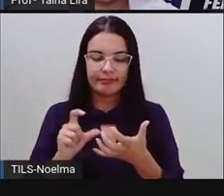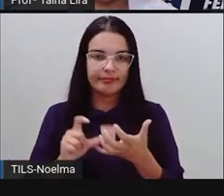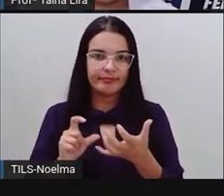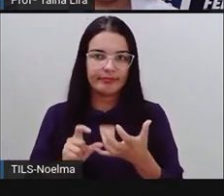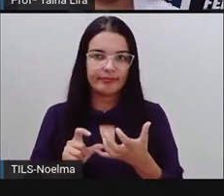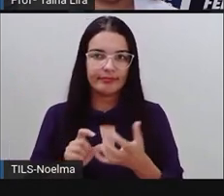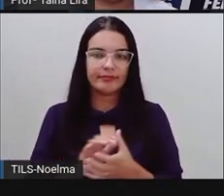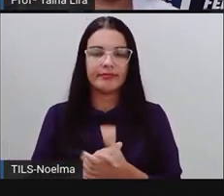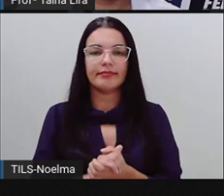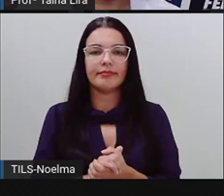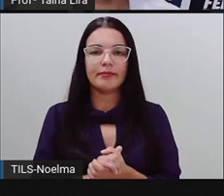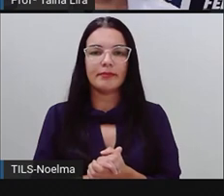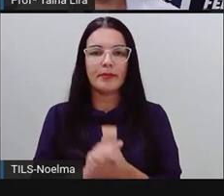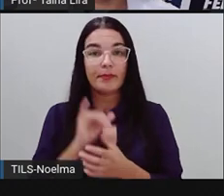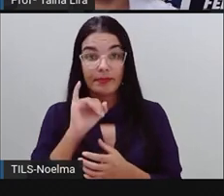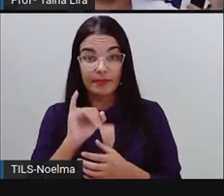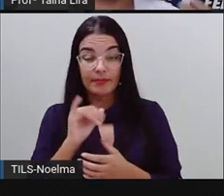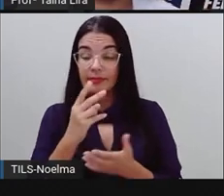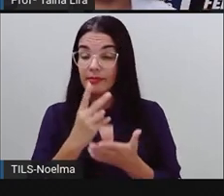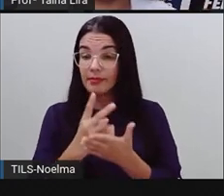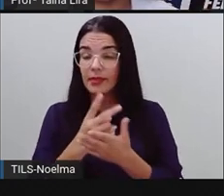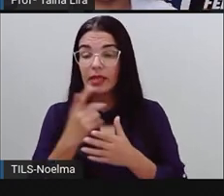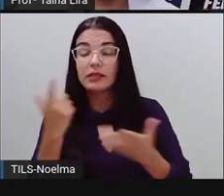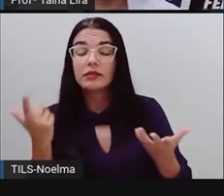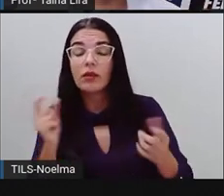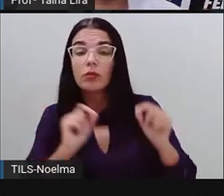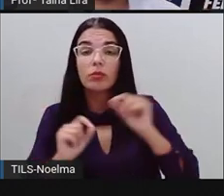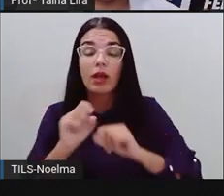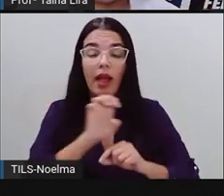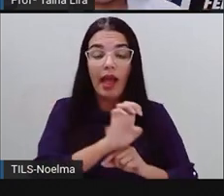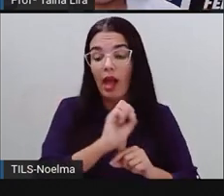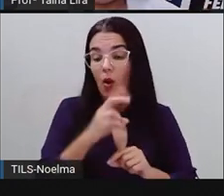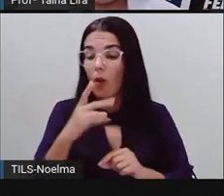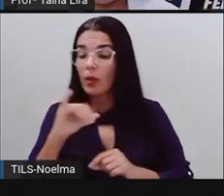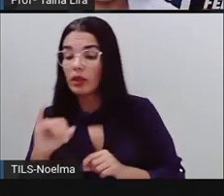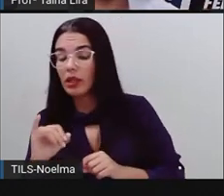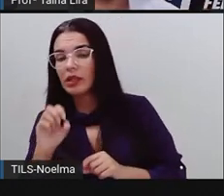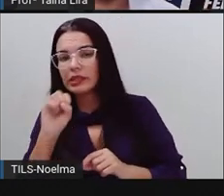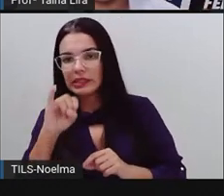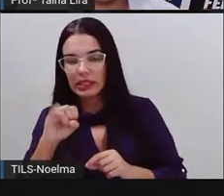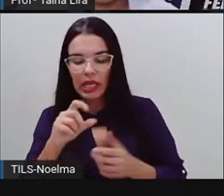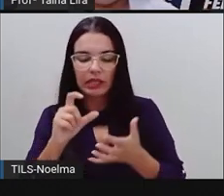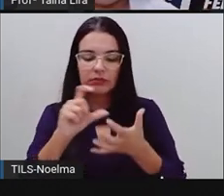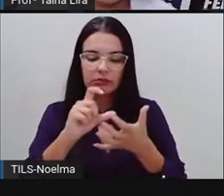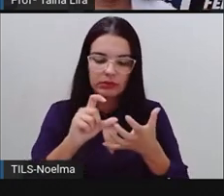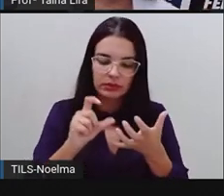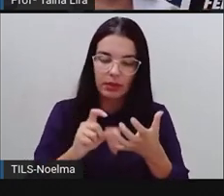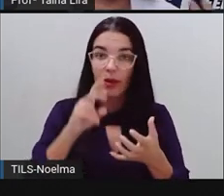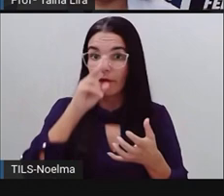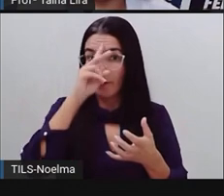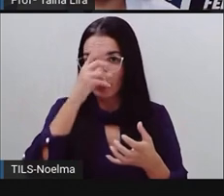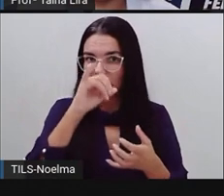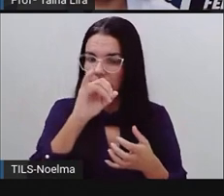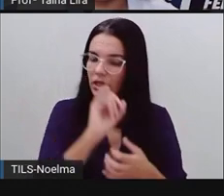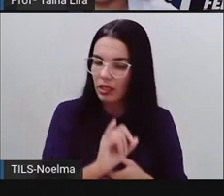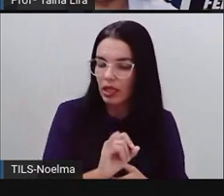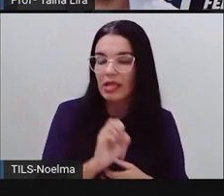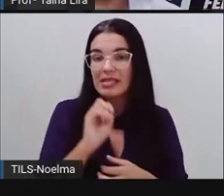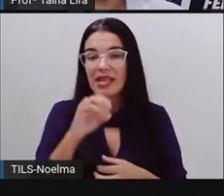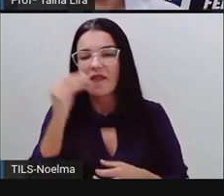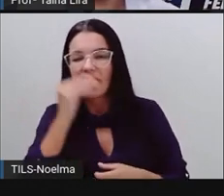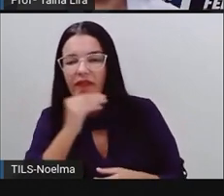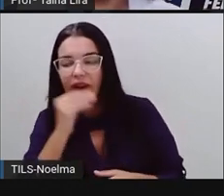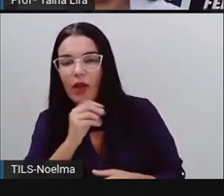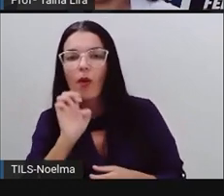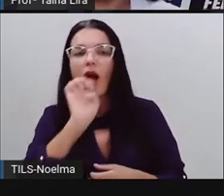que o som ali termina com i eu escrevo el e pro se a sílaba forte eu coloco I see a sílaba for